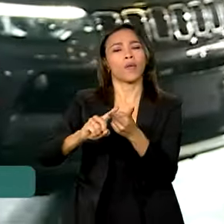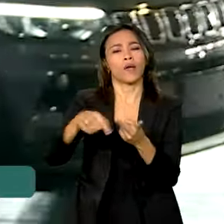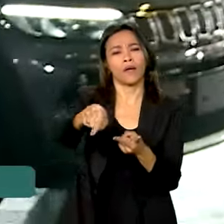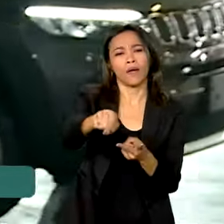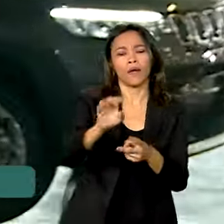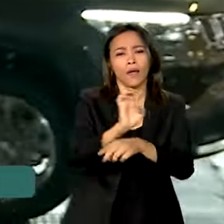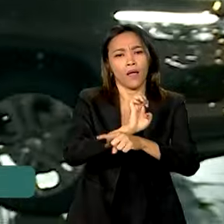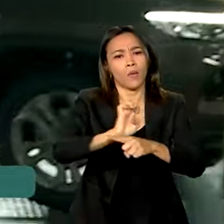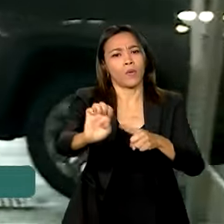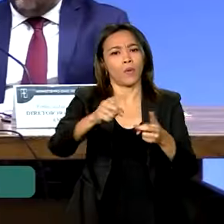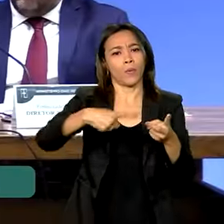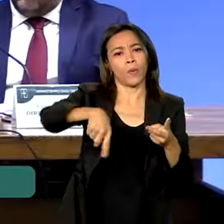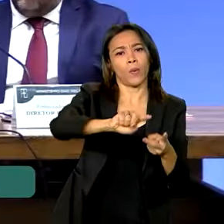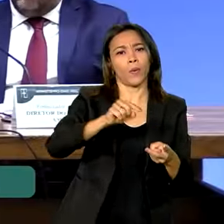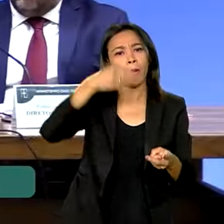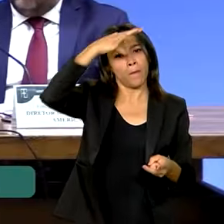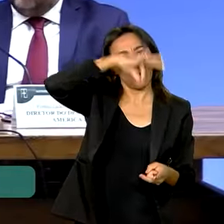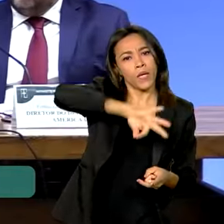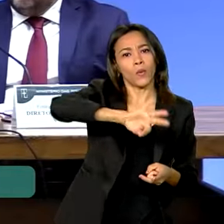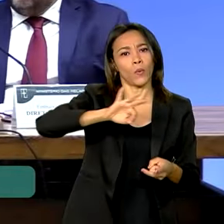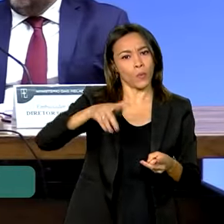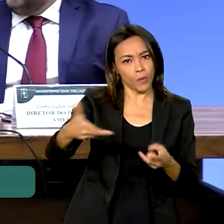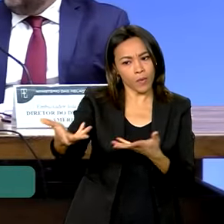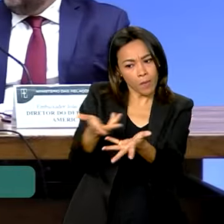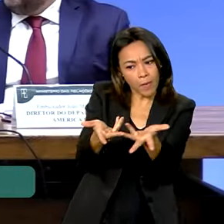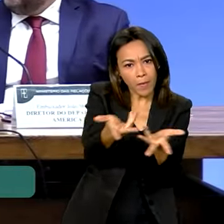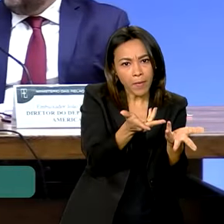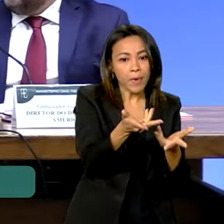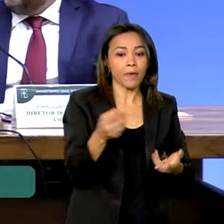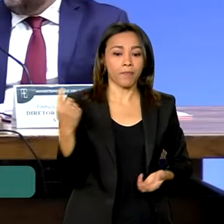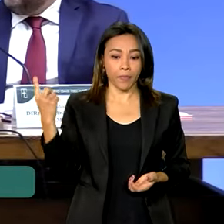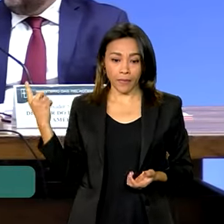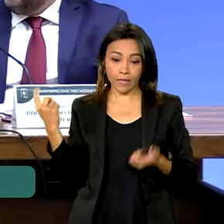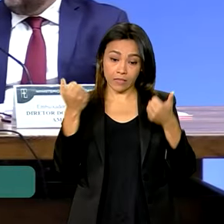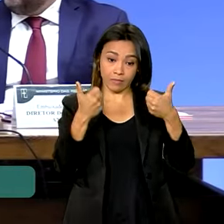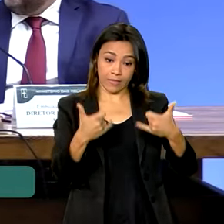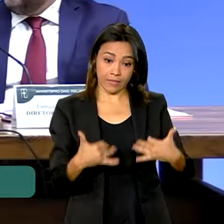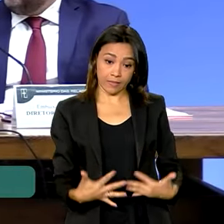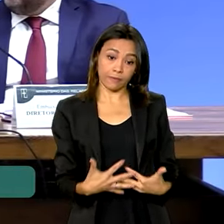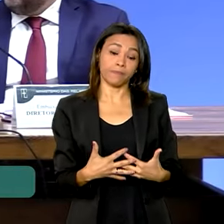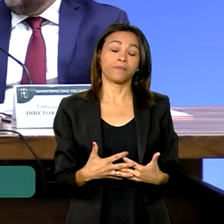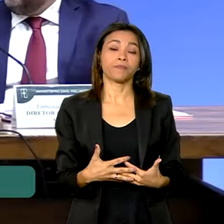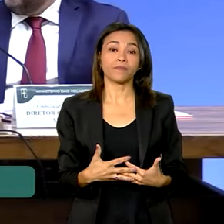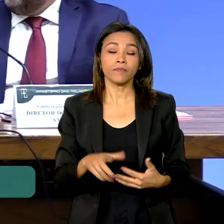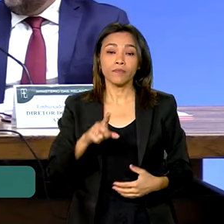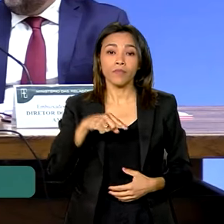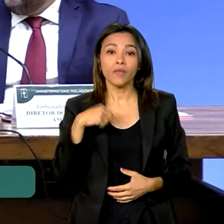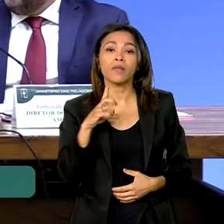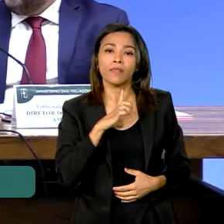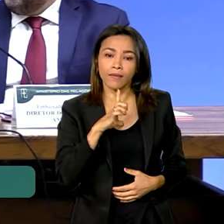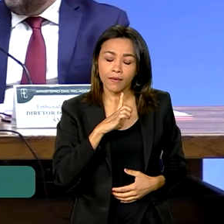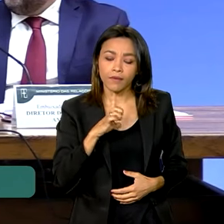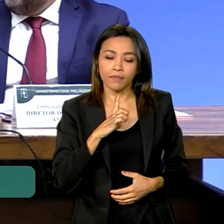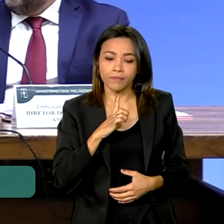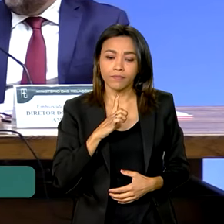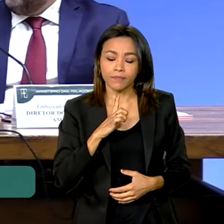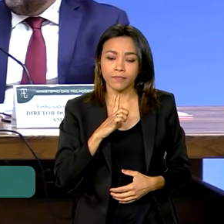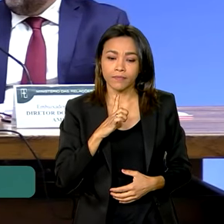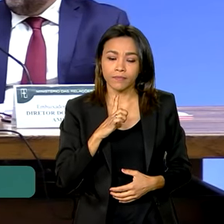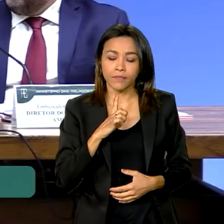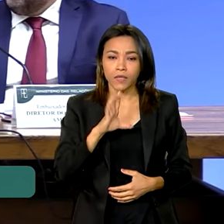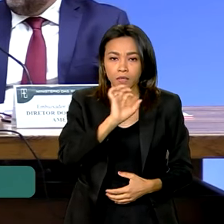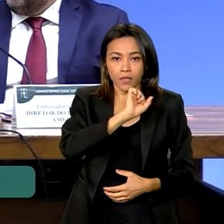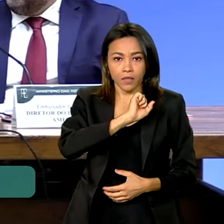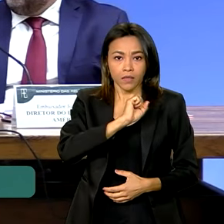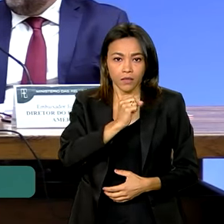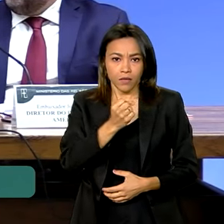e países da América Central. Isso era um pedido da nossa indústria, da Anfávia, porque existe um número